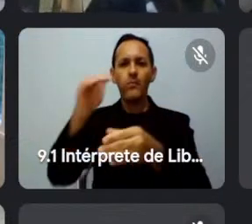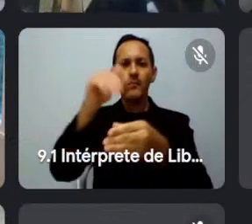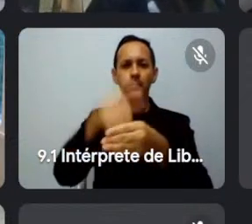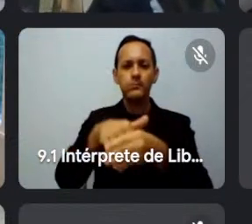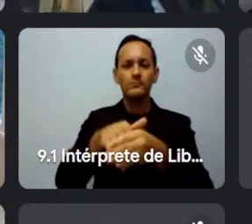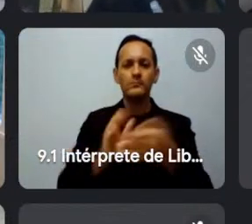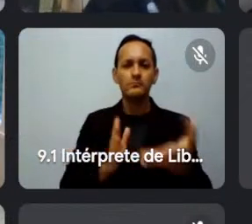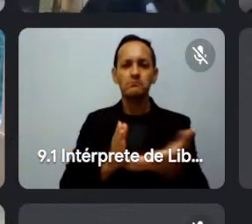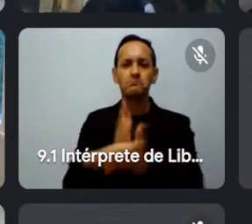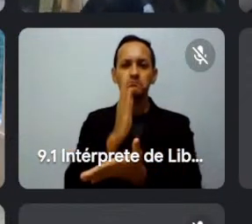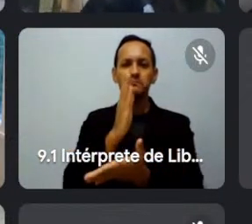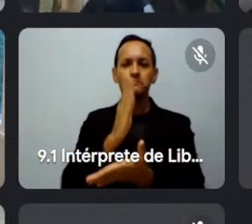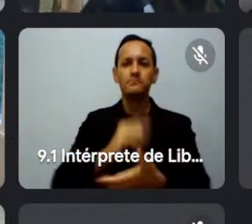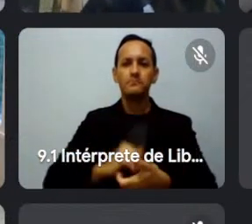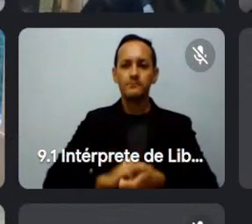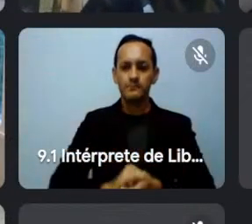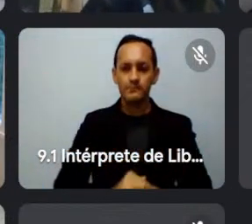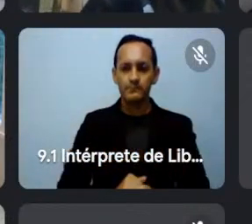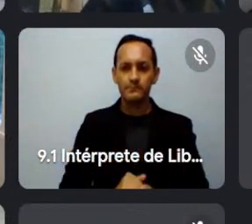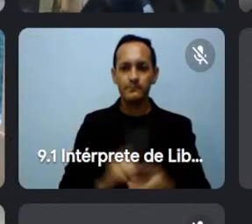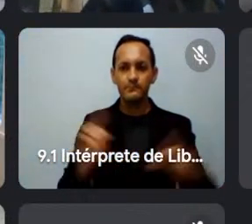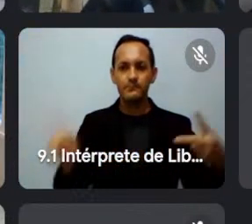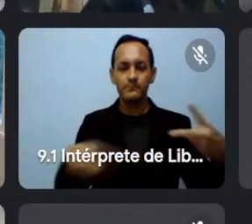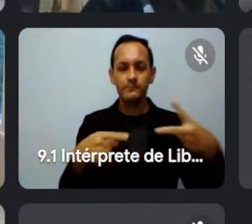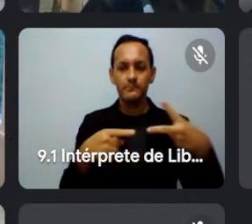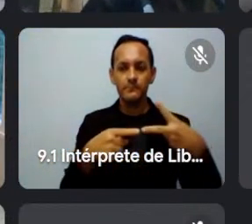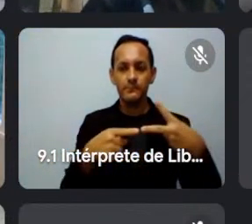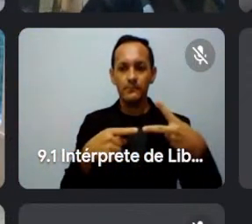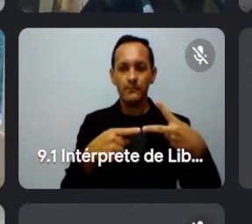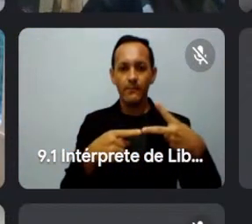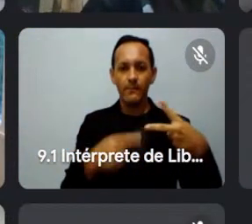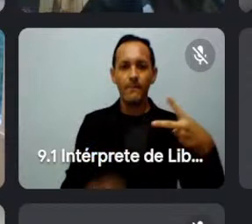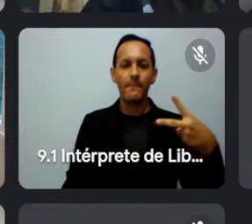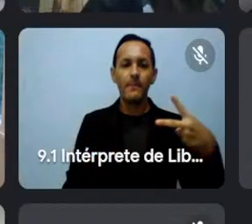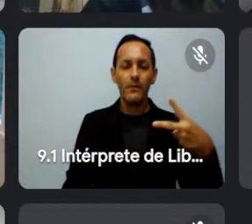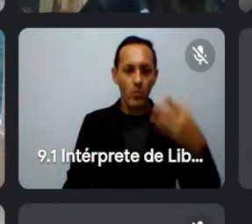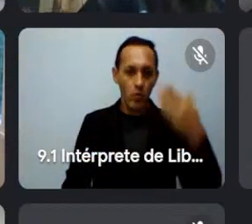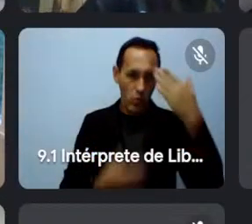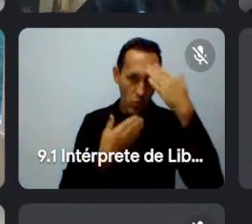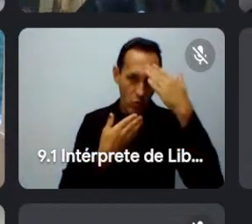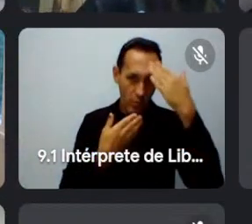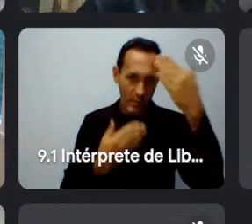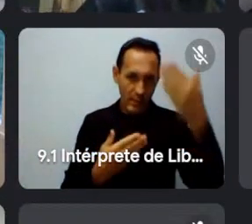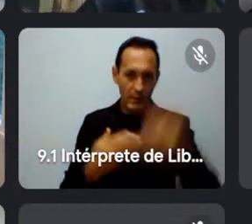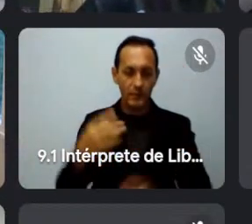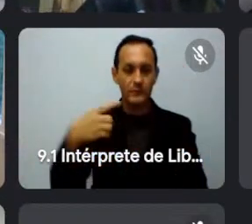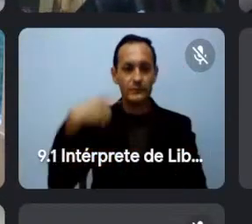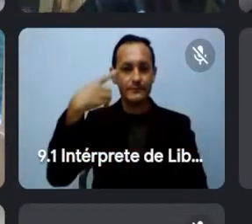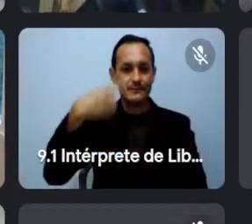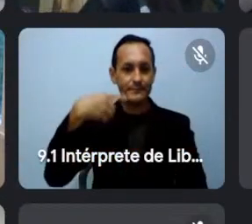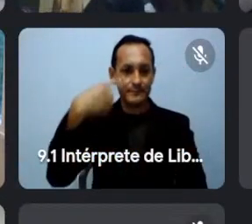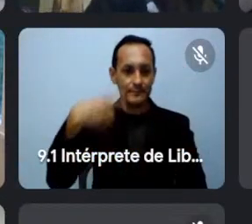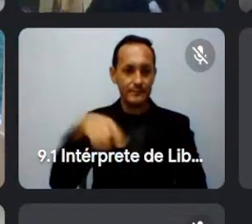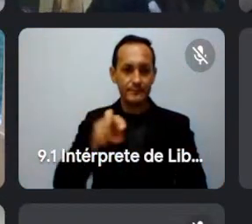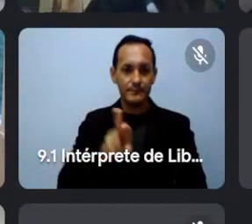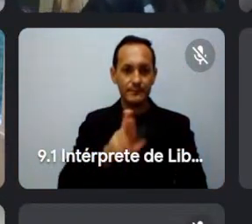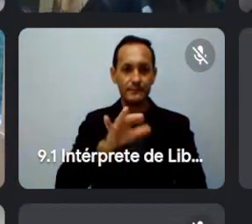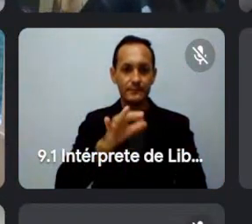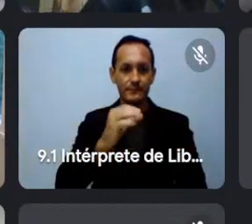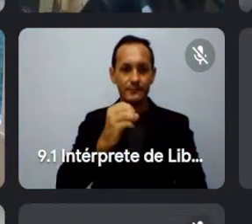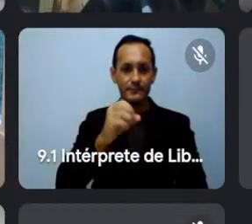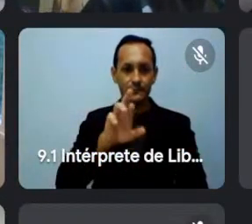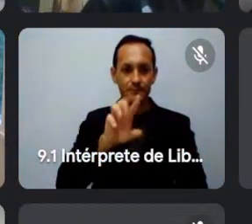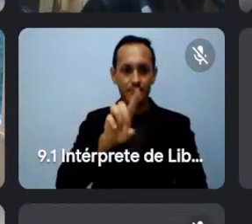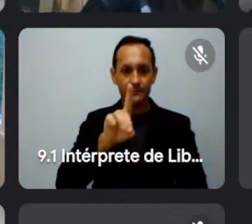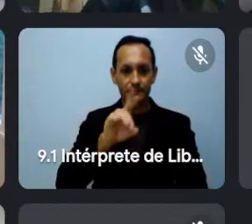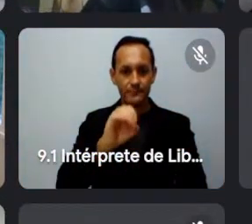relatora o passar por item dois agradeço adotou a presença do autor Ricardo Ribeiro e Deus mais uma vez